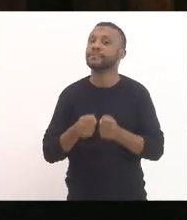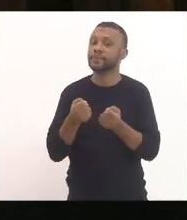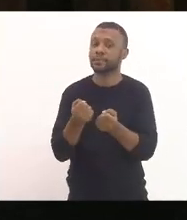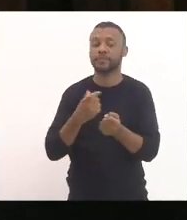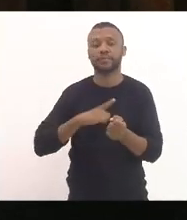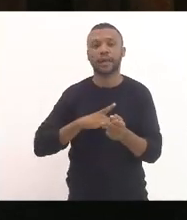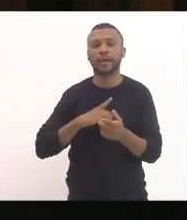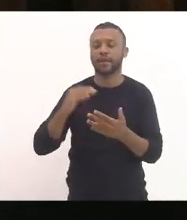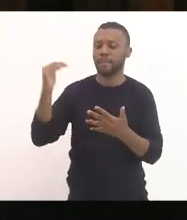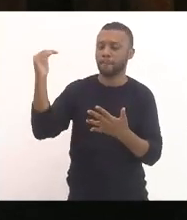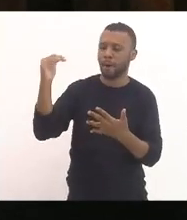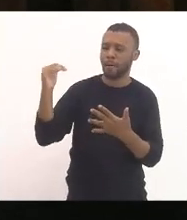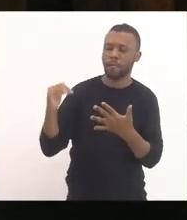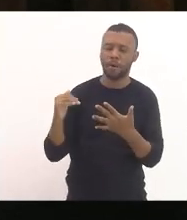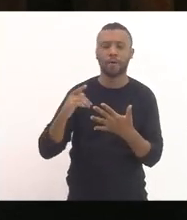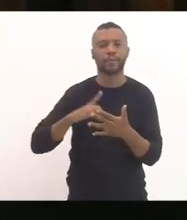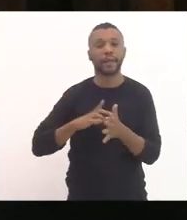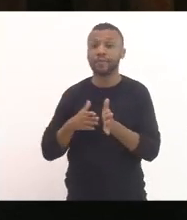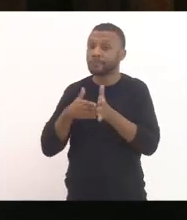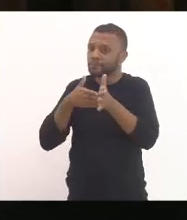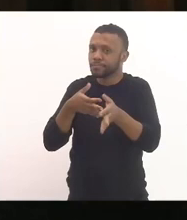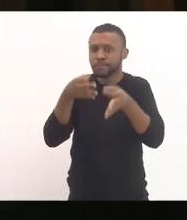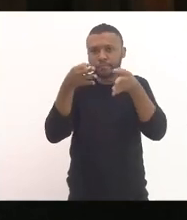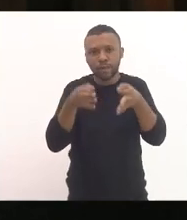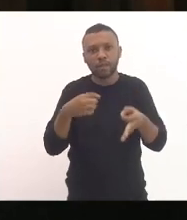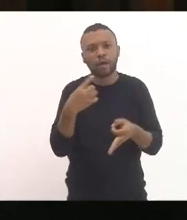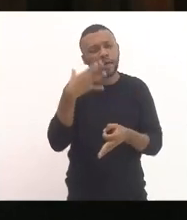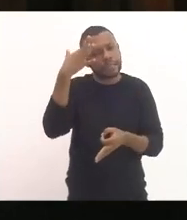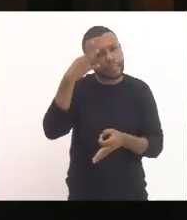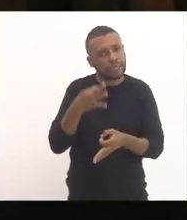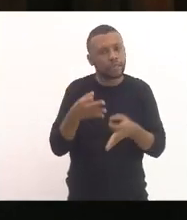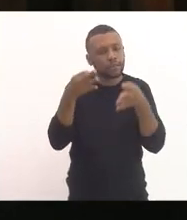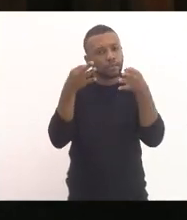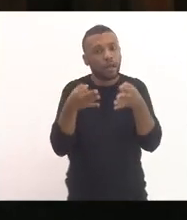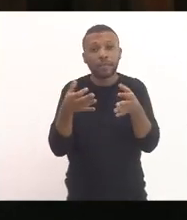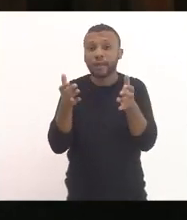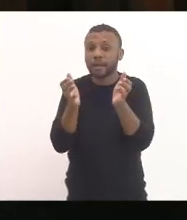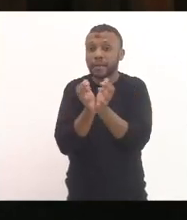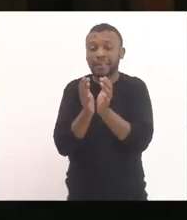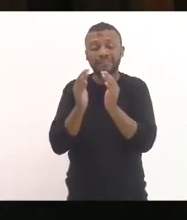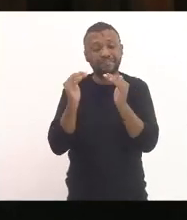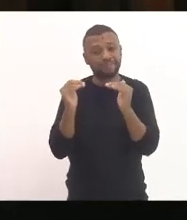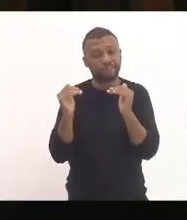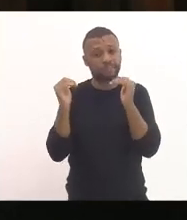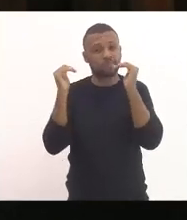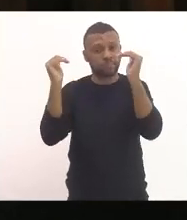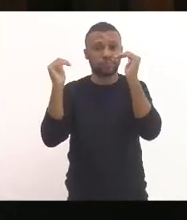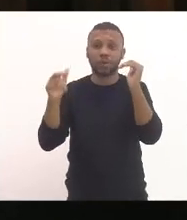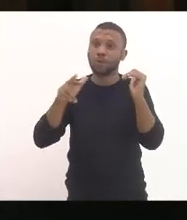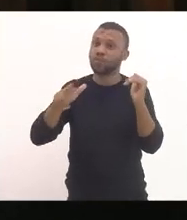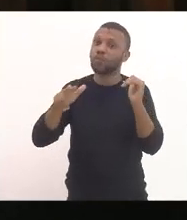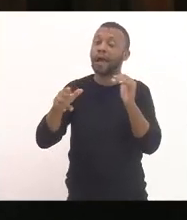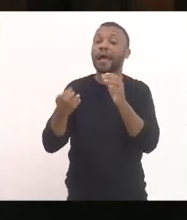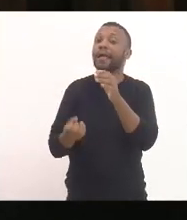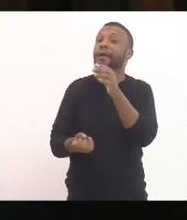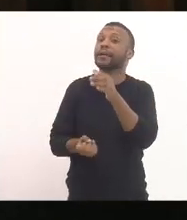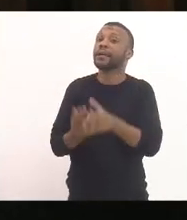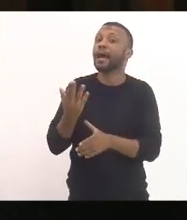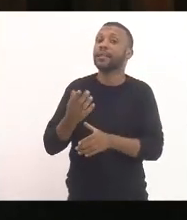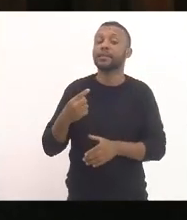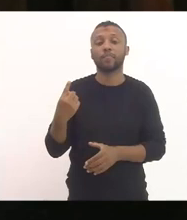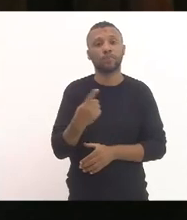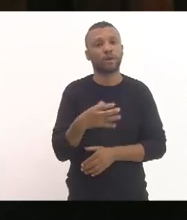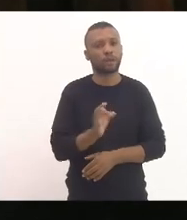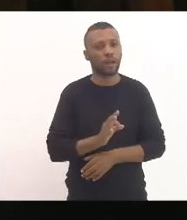Hierarquia a disciplina a gente tem que entender que a classe é levada não é criada por nós Acabei de